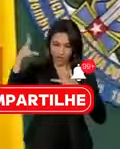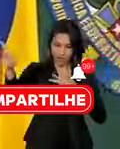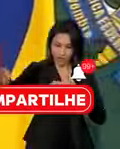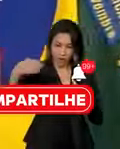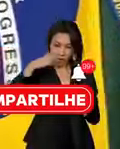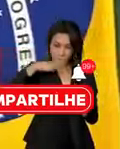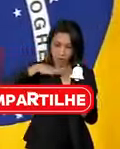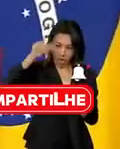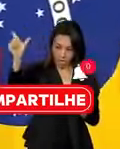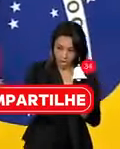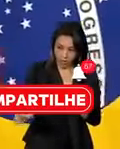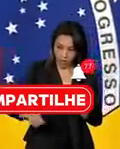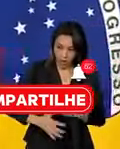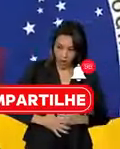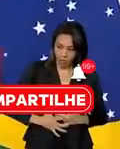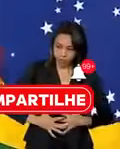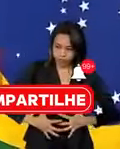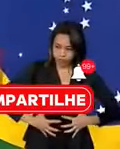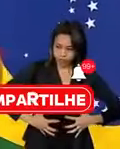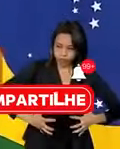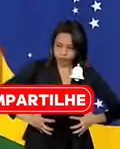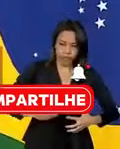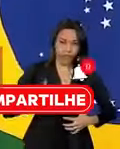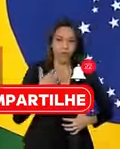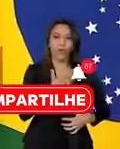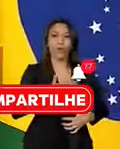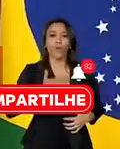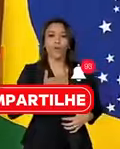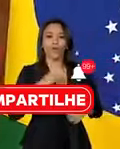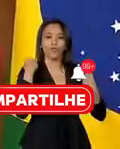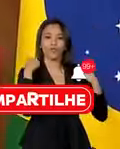Eu não gosto de fazer ginástica. Então, todo dia,